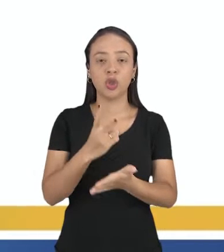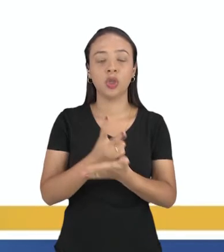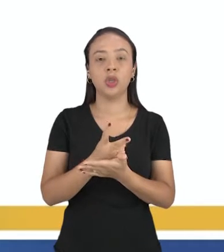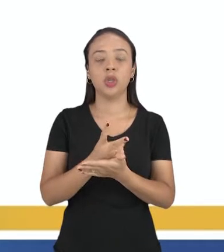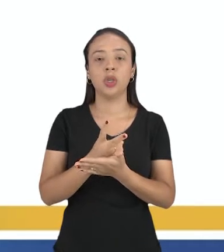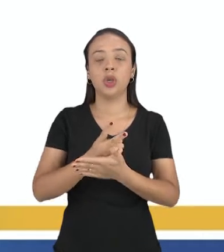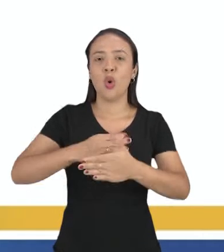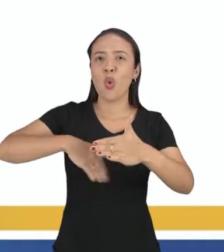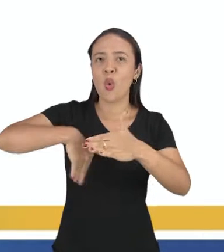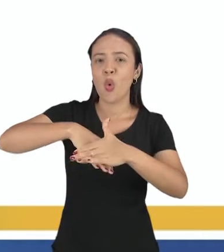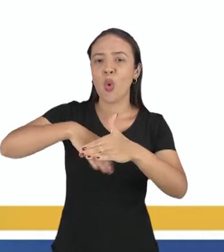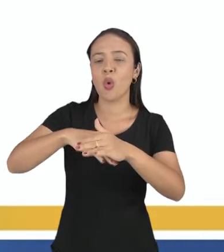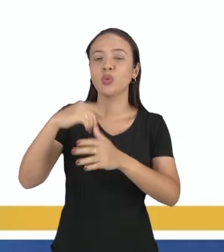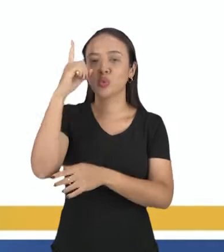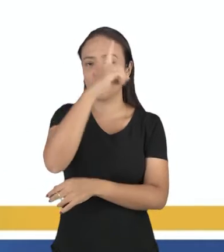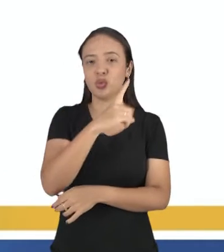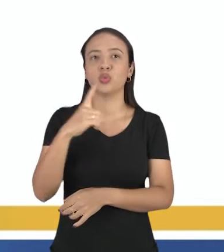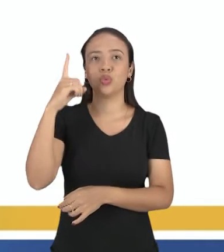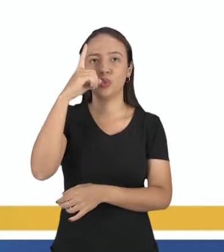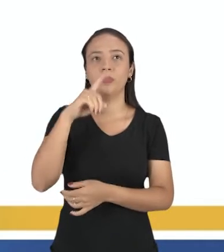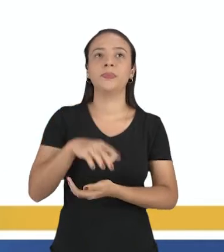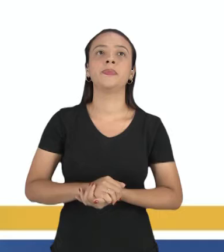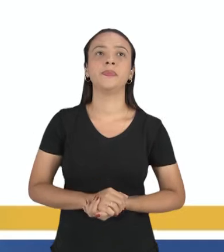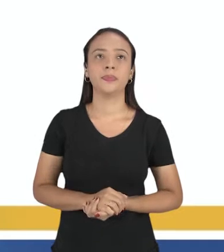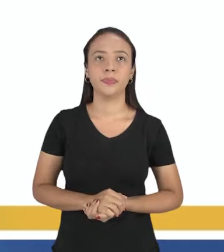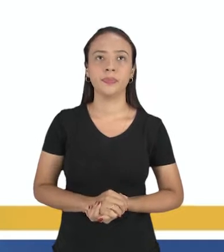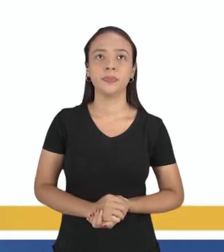joguei futebol aos domingos.